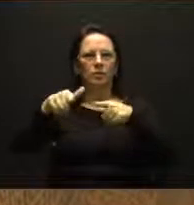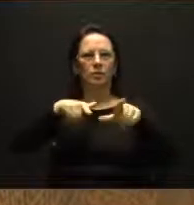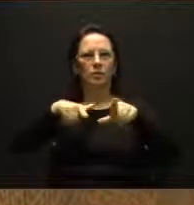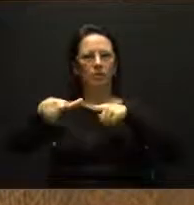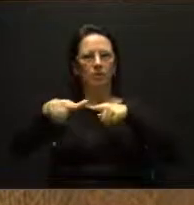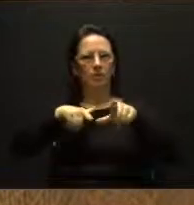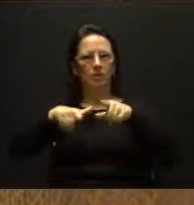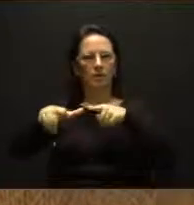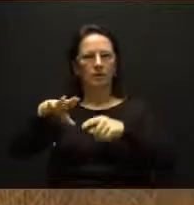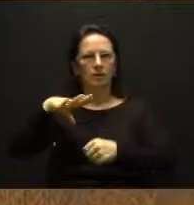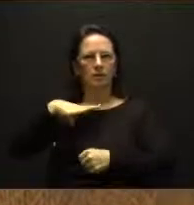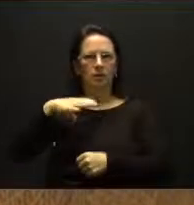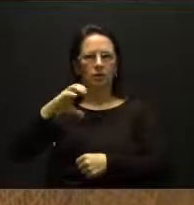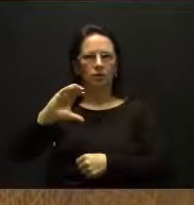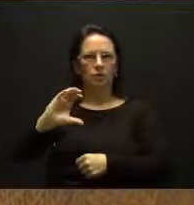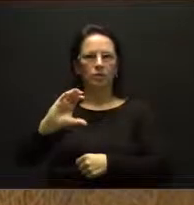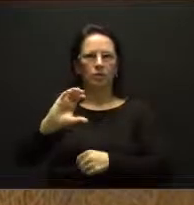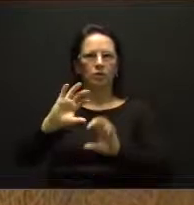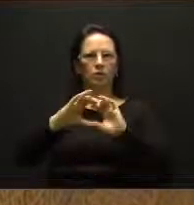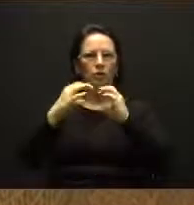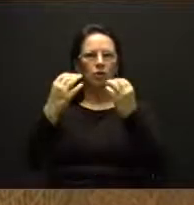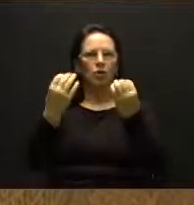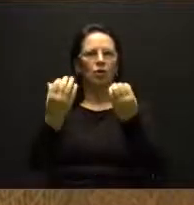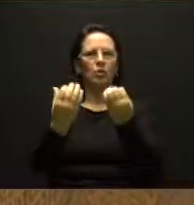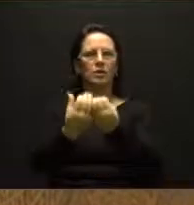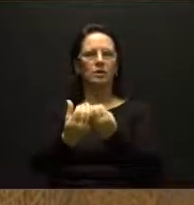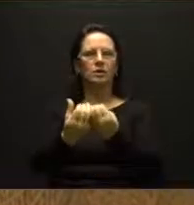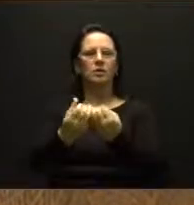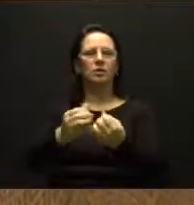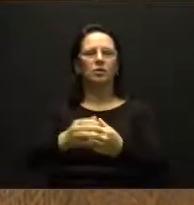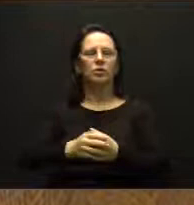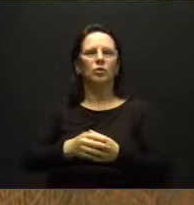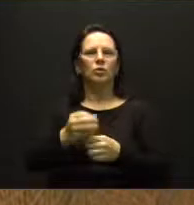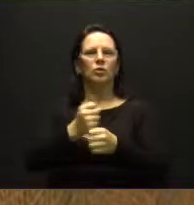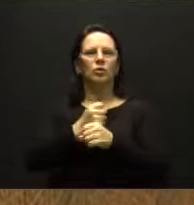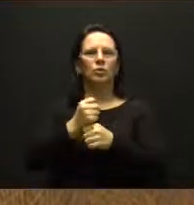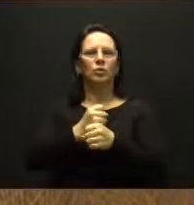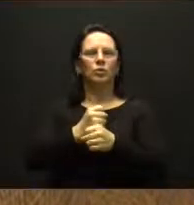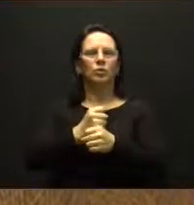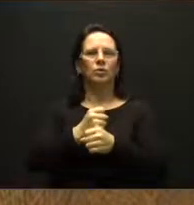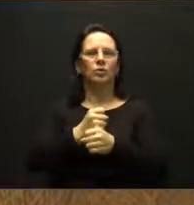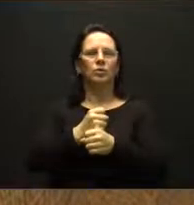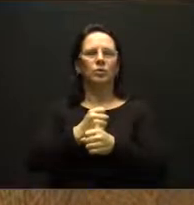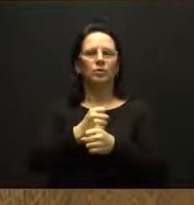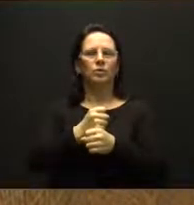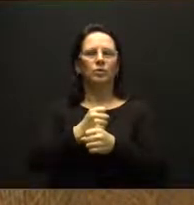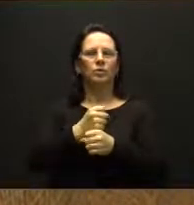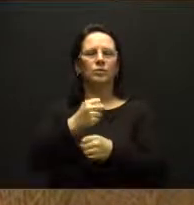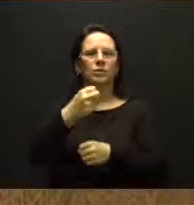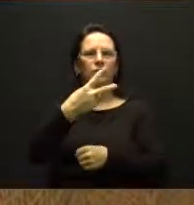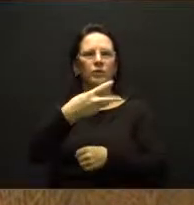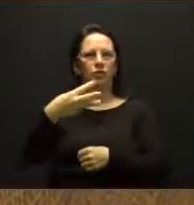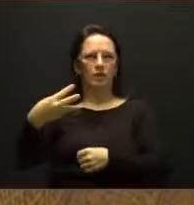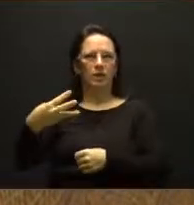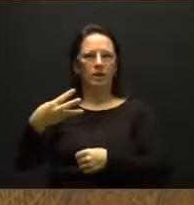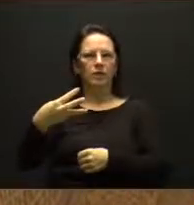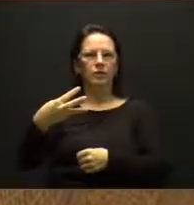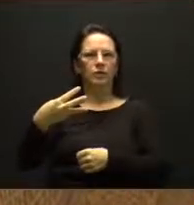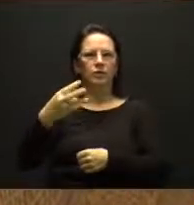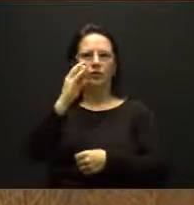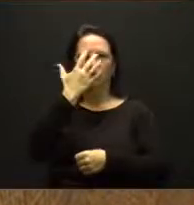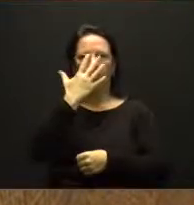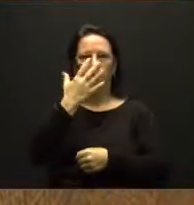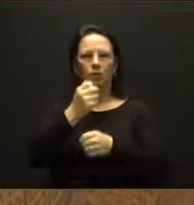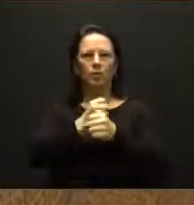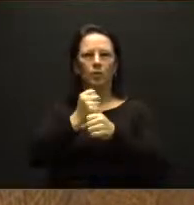cubatão a comissão foi nomeada pela resolução 2855 de 23 de fevereiro 2017